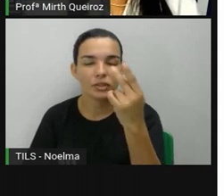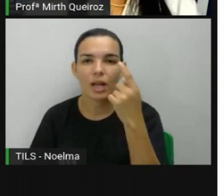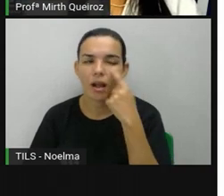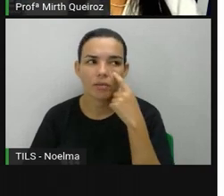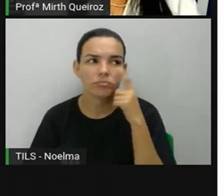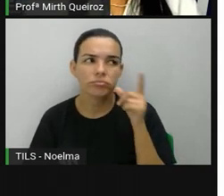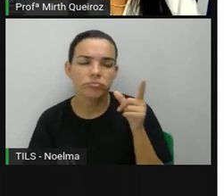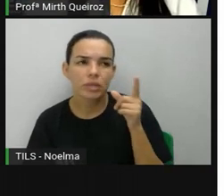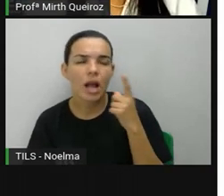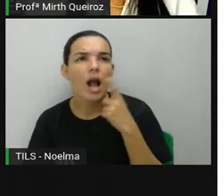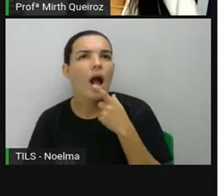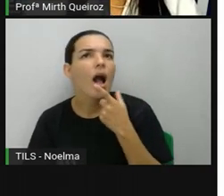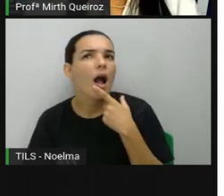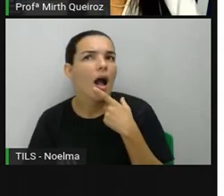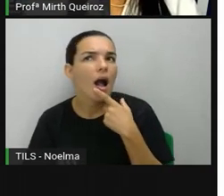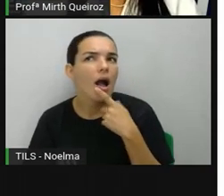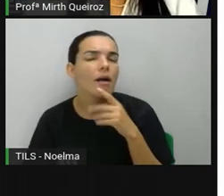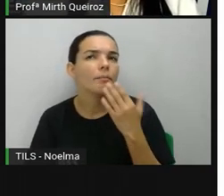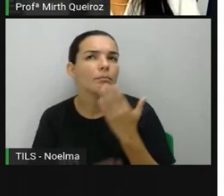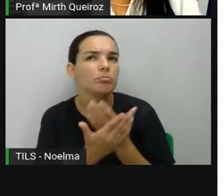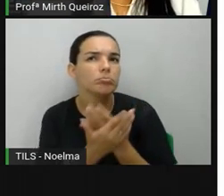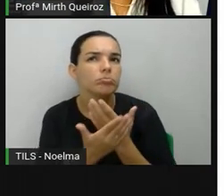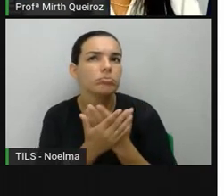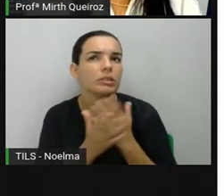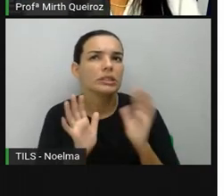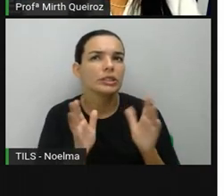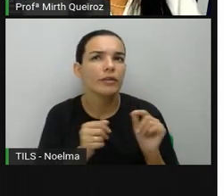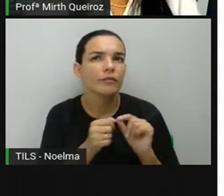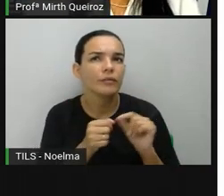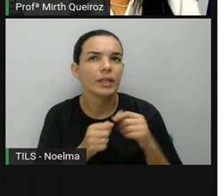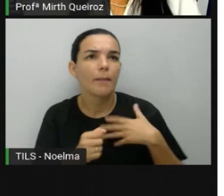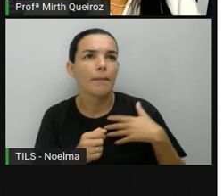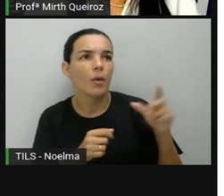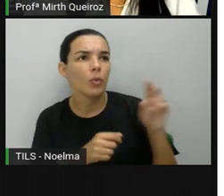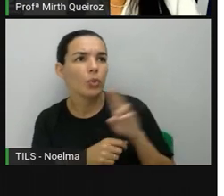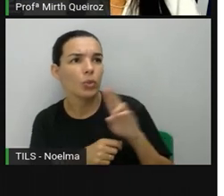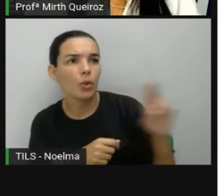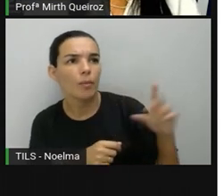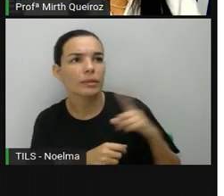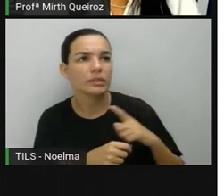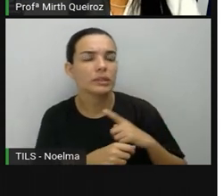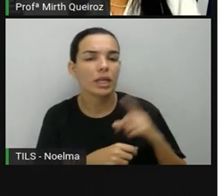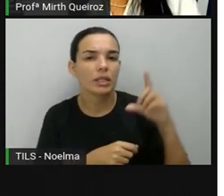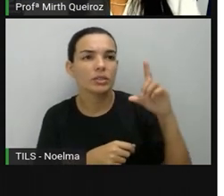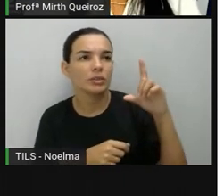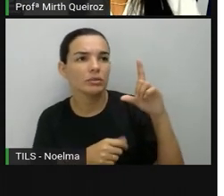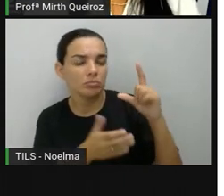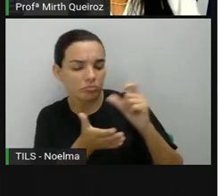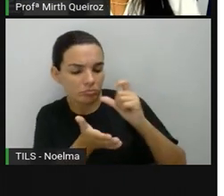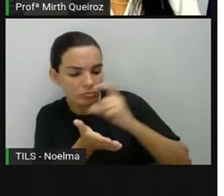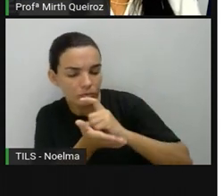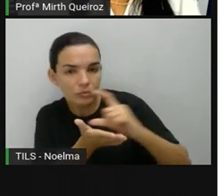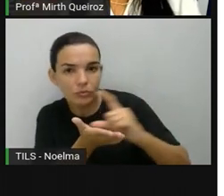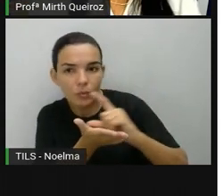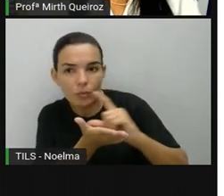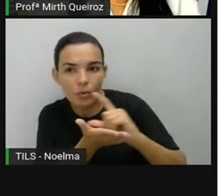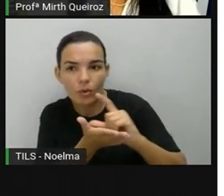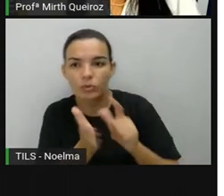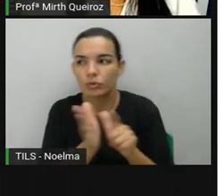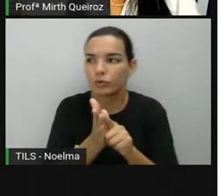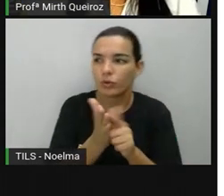poder identificar os concursos que eu já fiz, né? Se meu nome está publicado em algum diário oficial, se